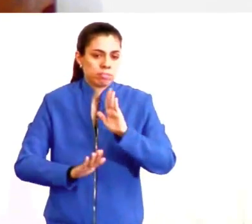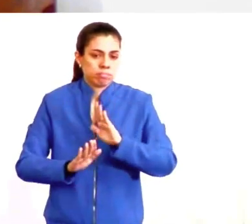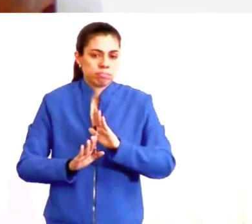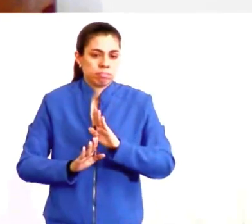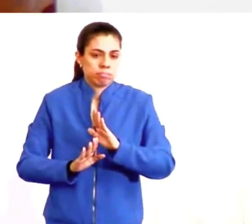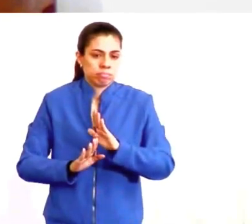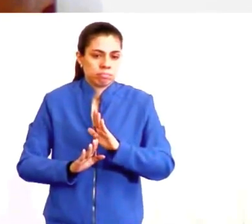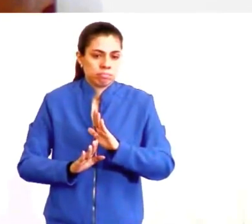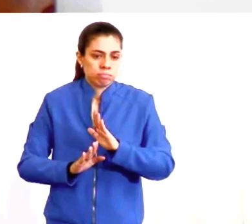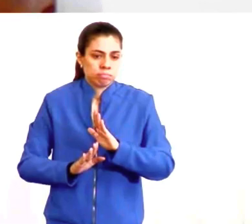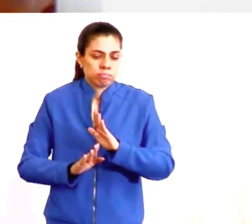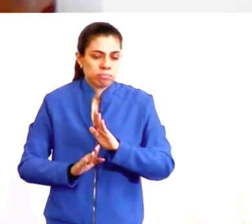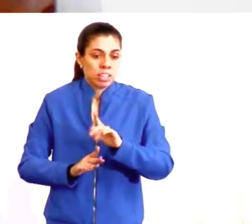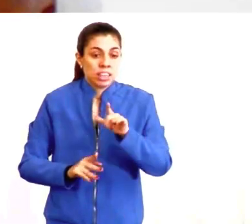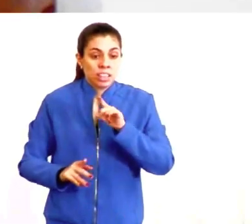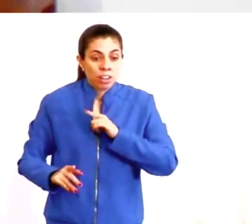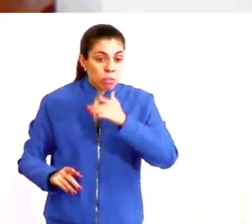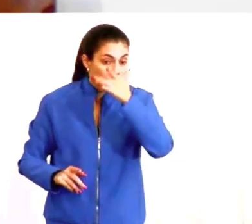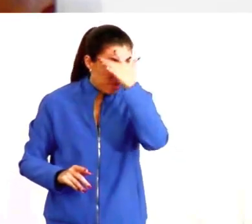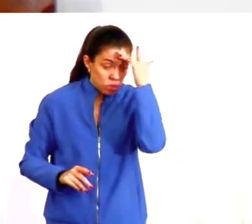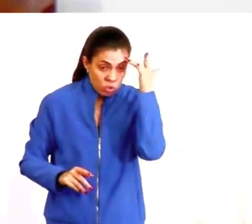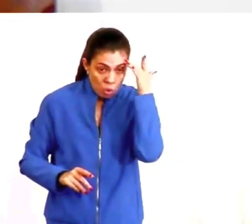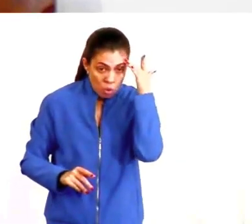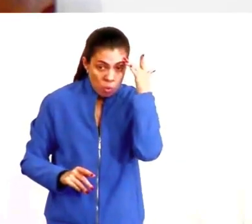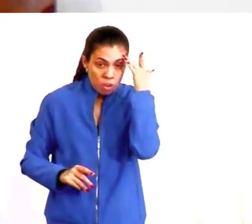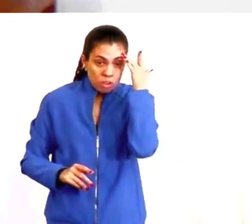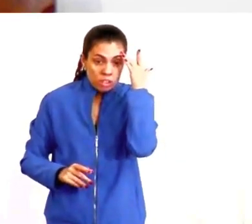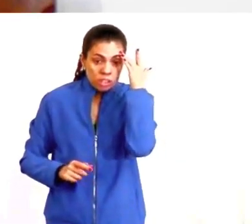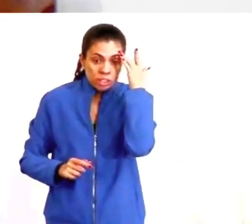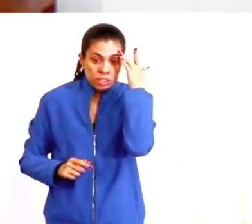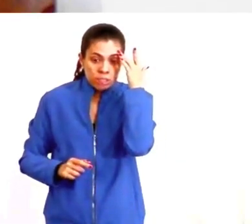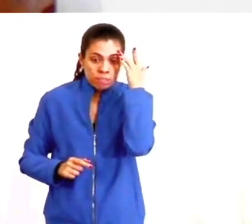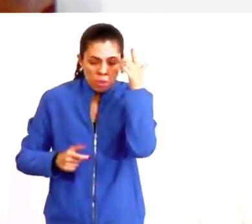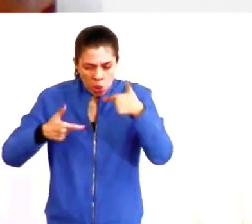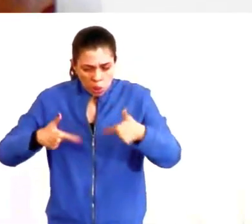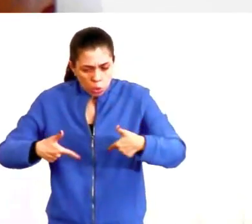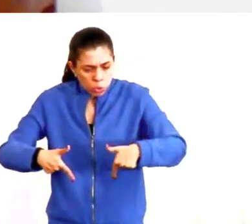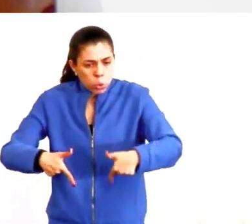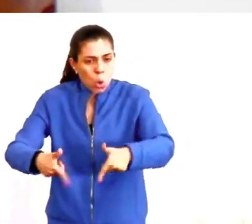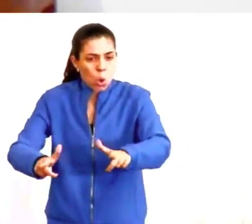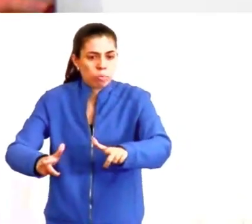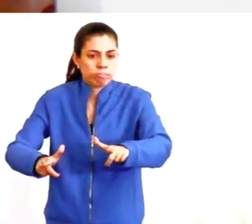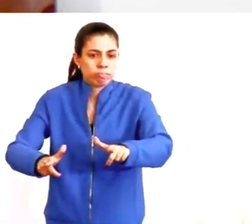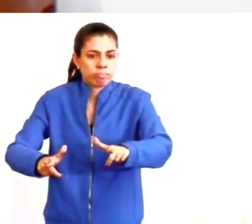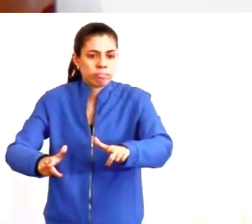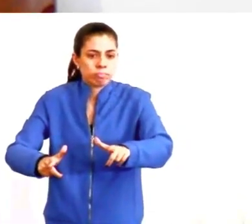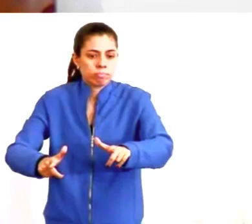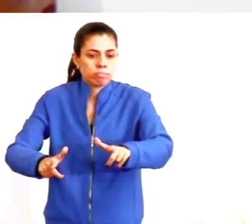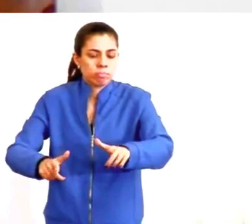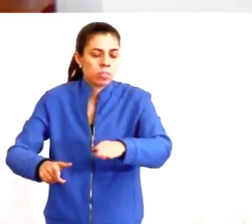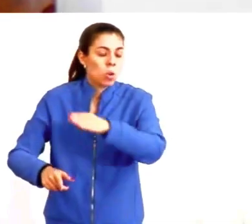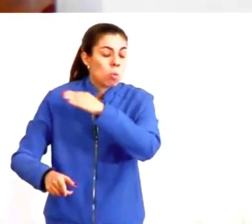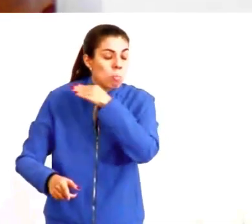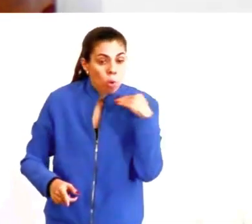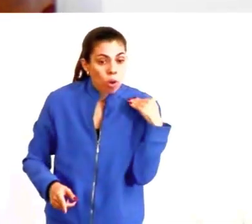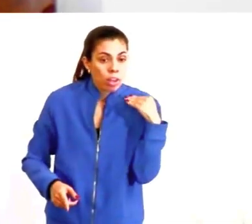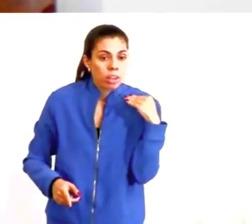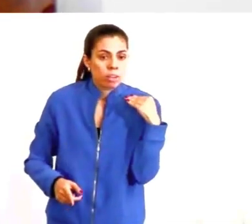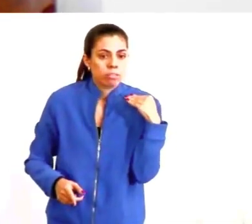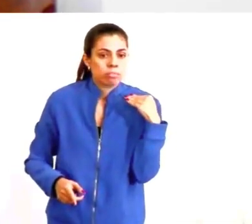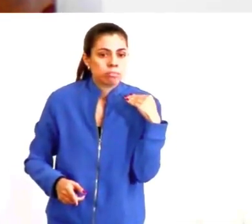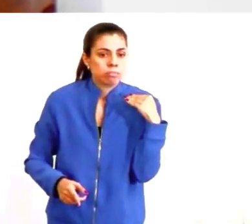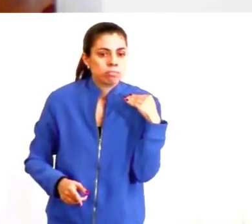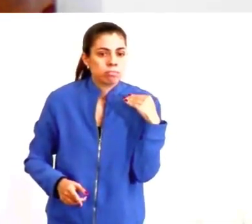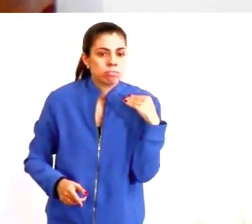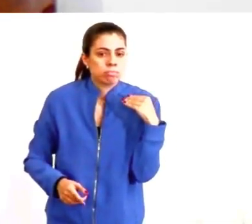sempre disso. Adoração antes de qualquer coisa. Primeiro Deus, depois as outras coisas. Aqueles